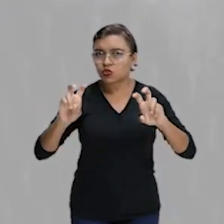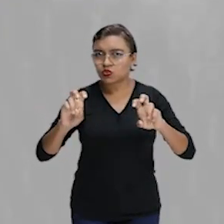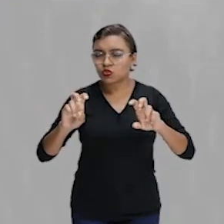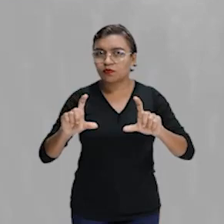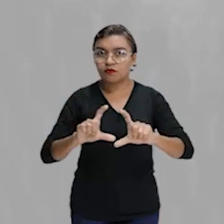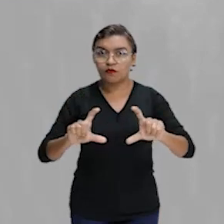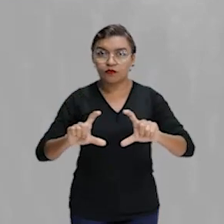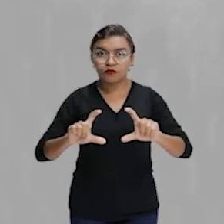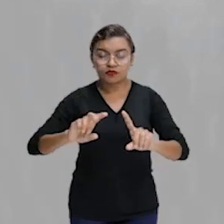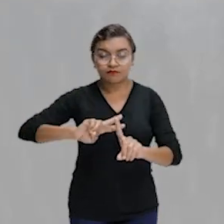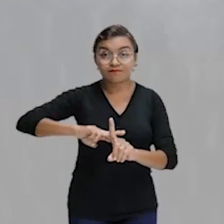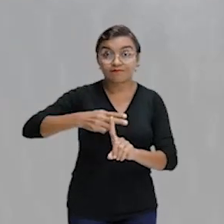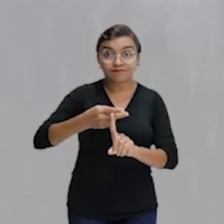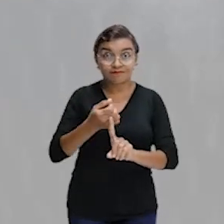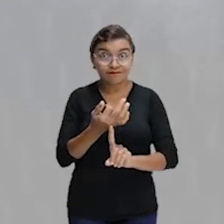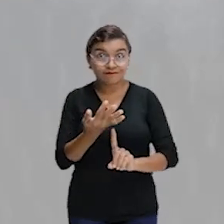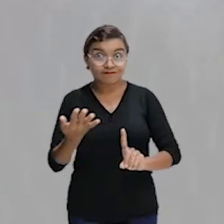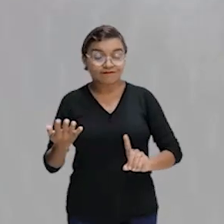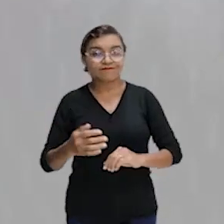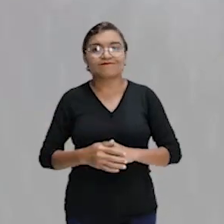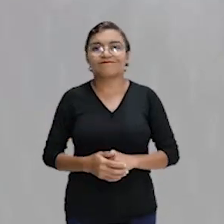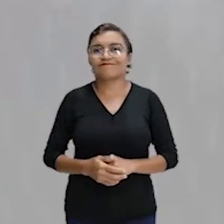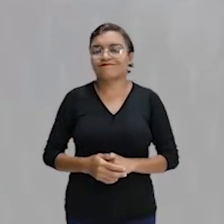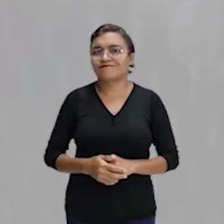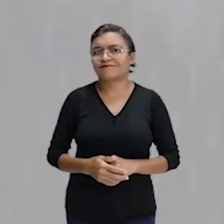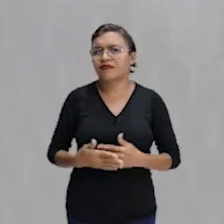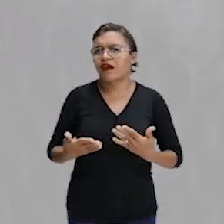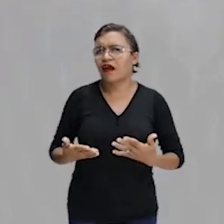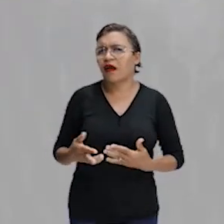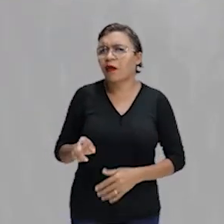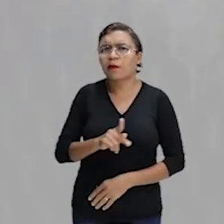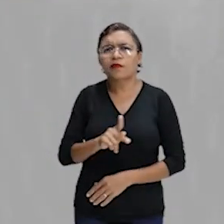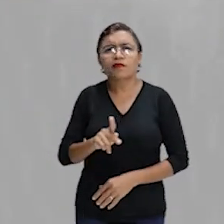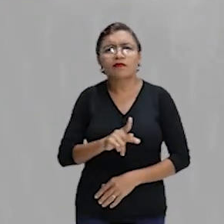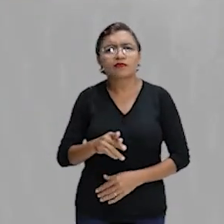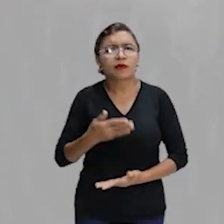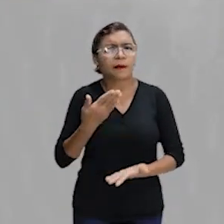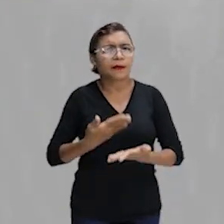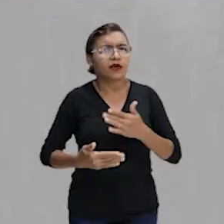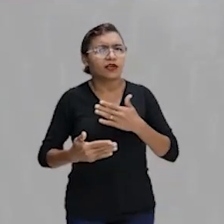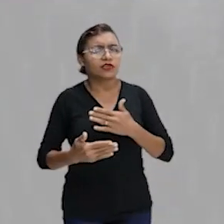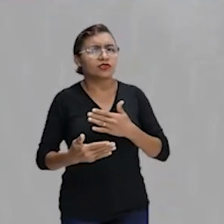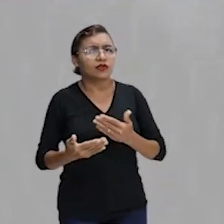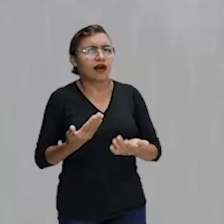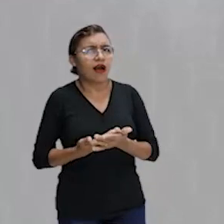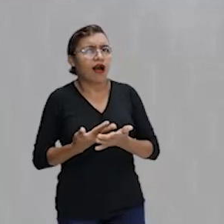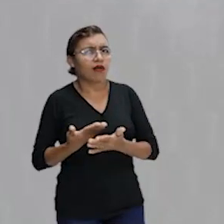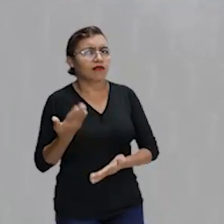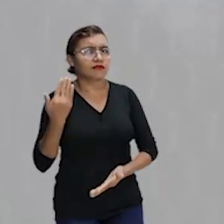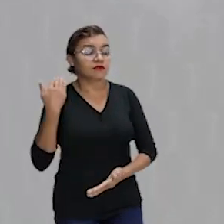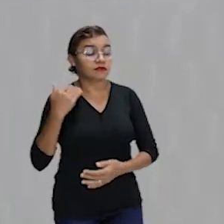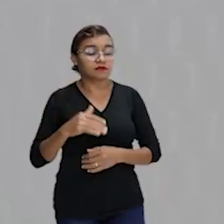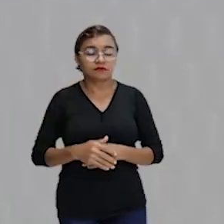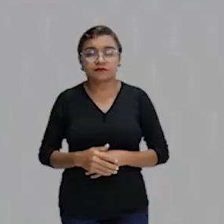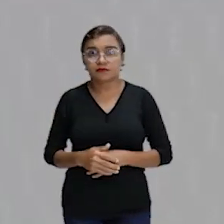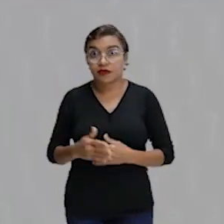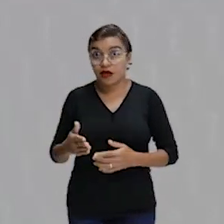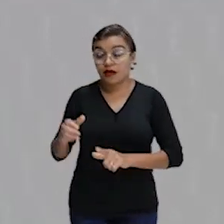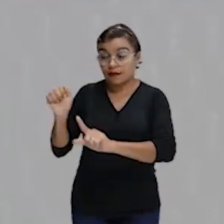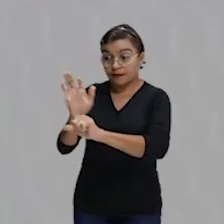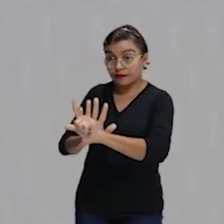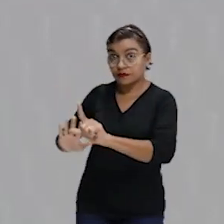vendo algumas aplicações. Eita, Renata, eu perdi as tuas outras aulas, como é que eu faço? Bom, você acessa lá,